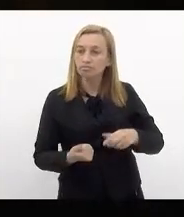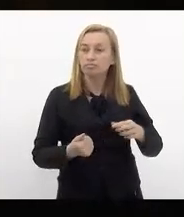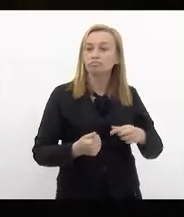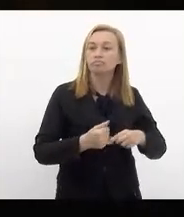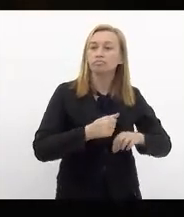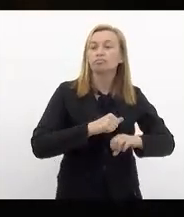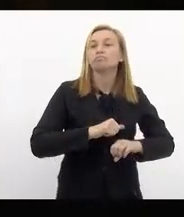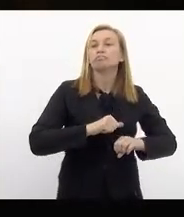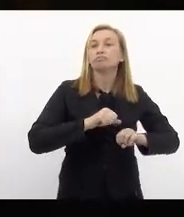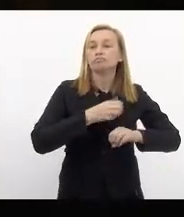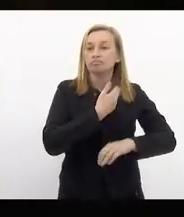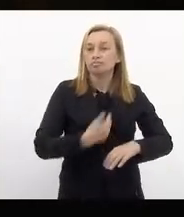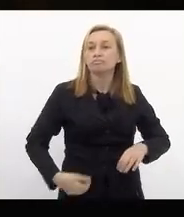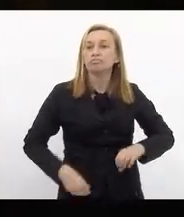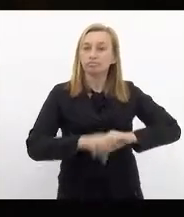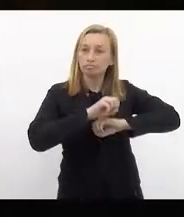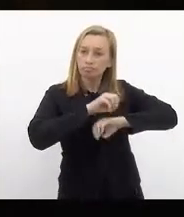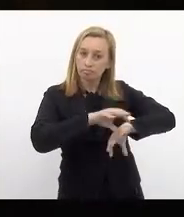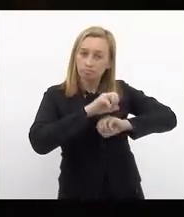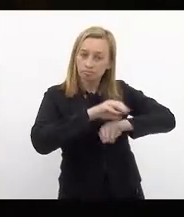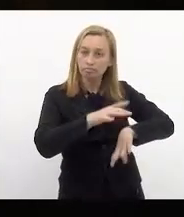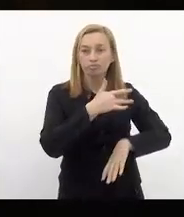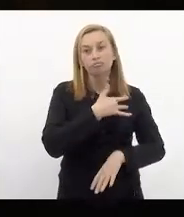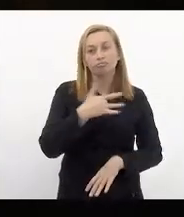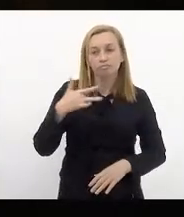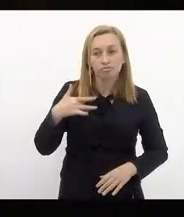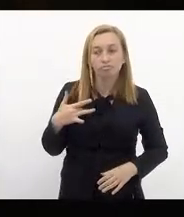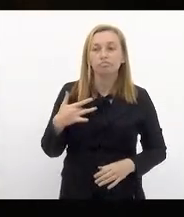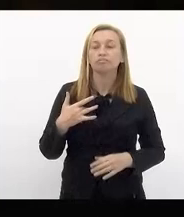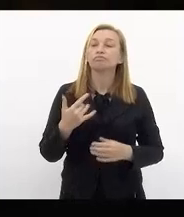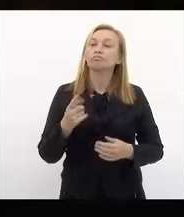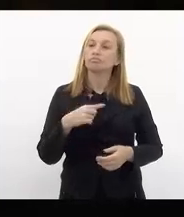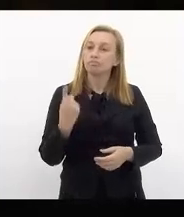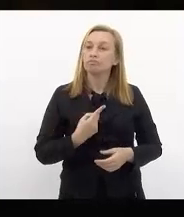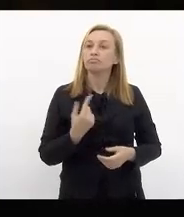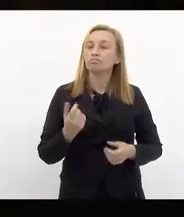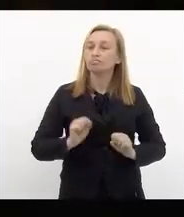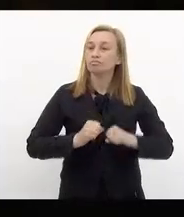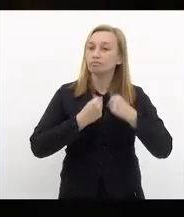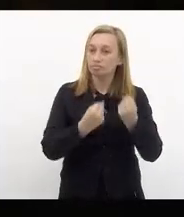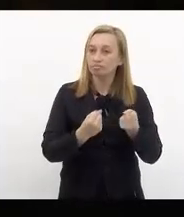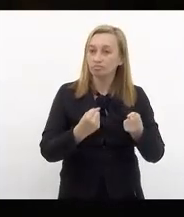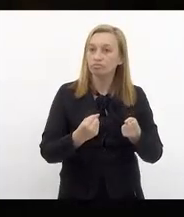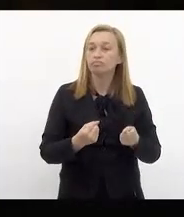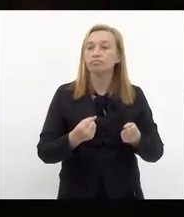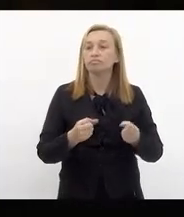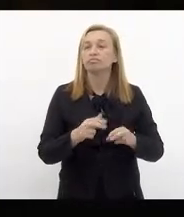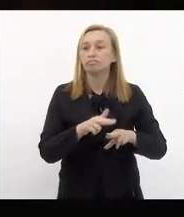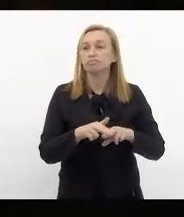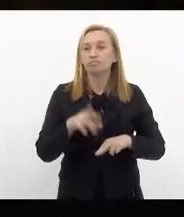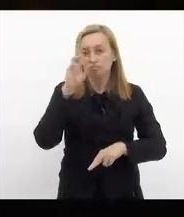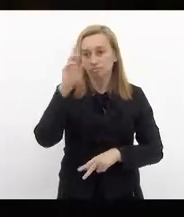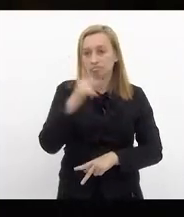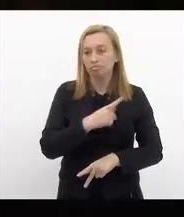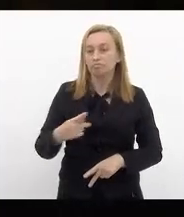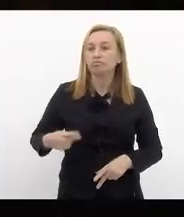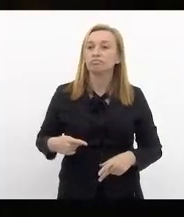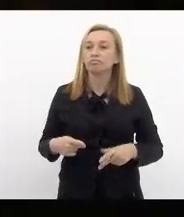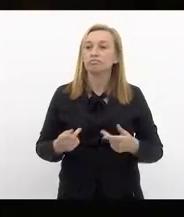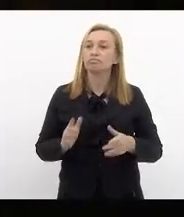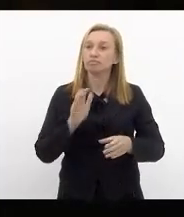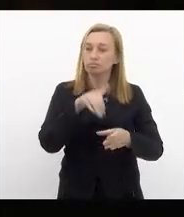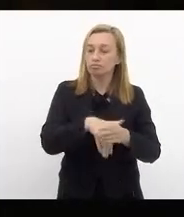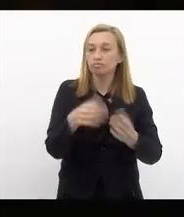educação, serviço público de qualidade na saúde. É isso que nós defendemos. E, portanto, senhora presidenta, vamos